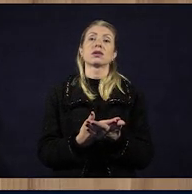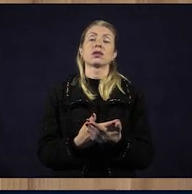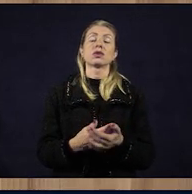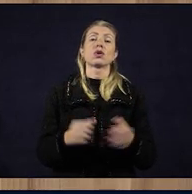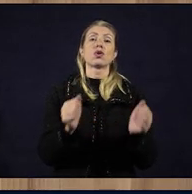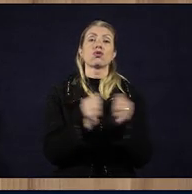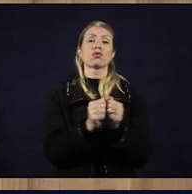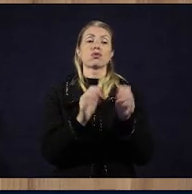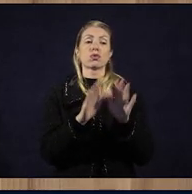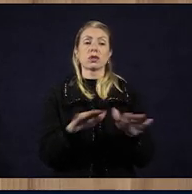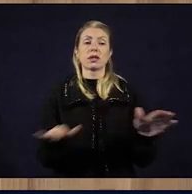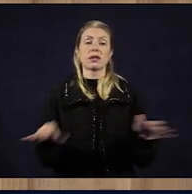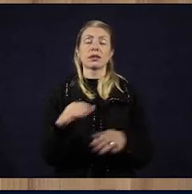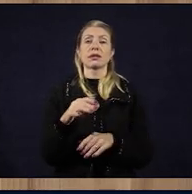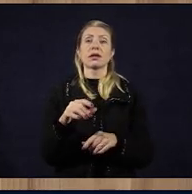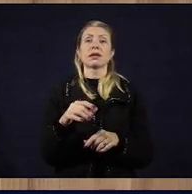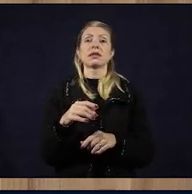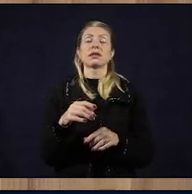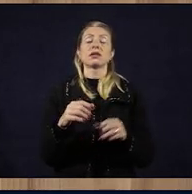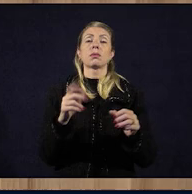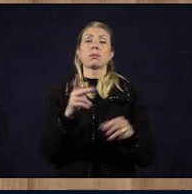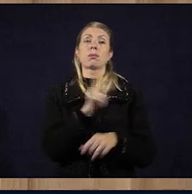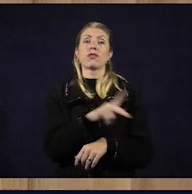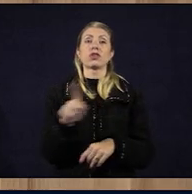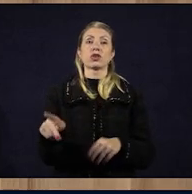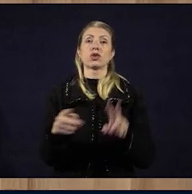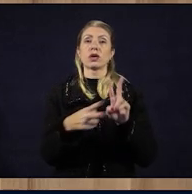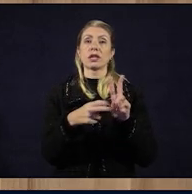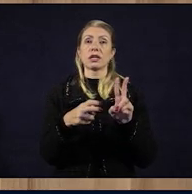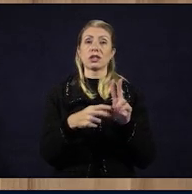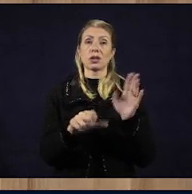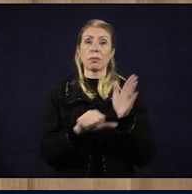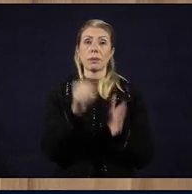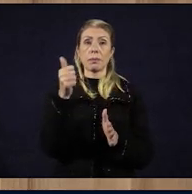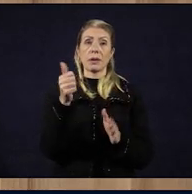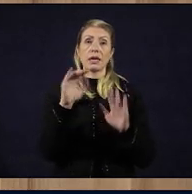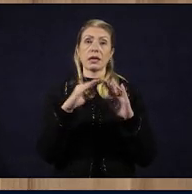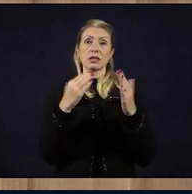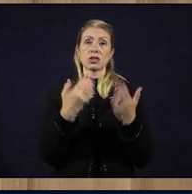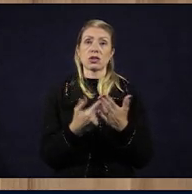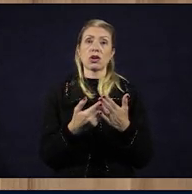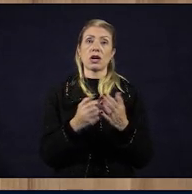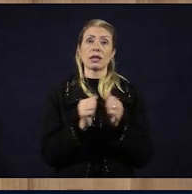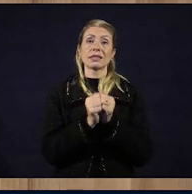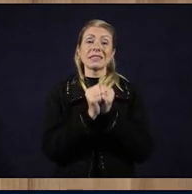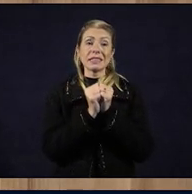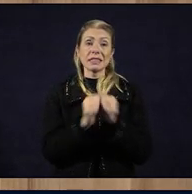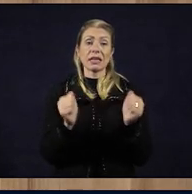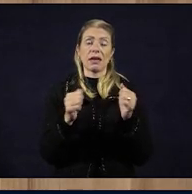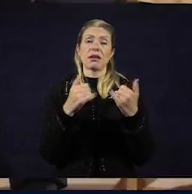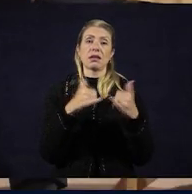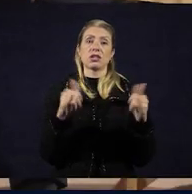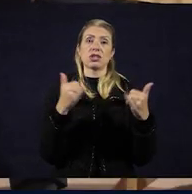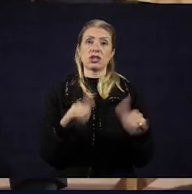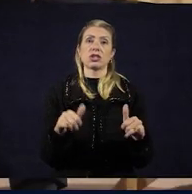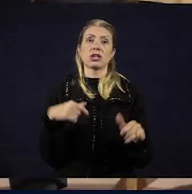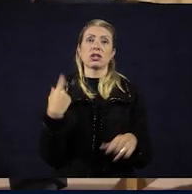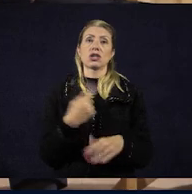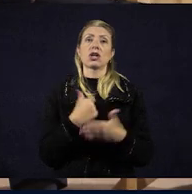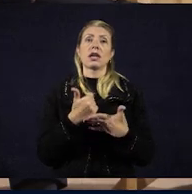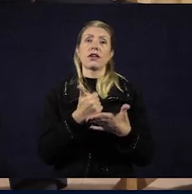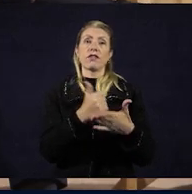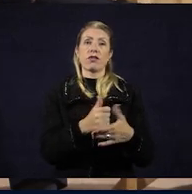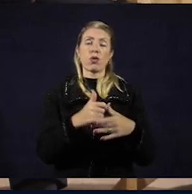índio e a gente chegou lá foi a primeira escola sem energia elétrica que a gente conectou a gente levou um painel solar